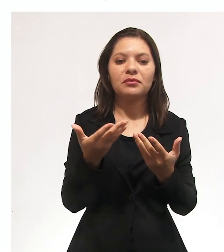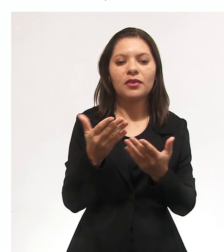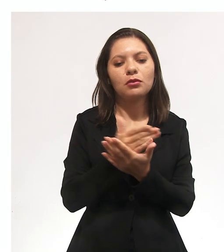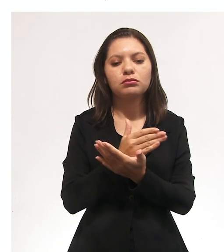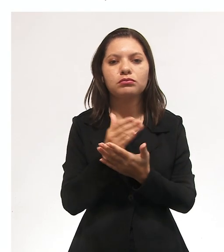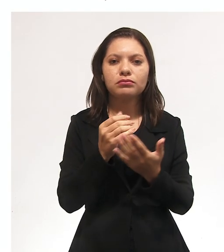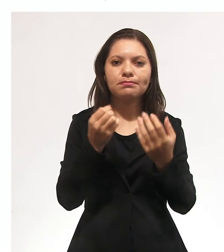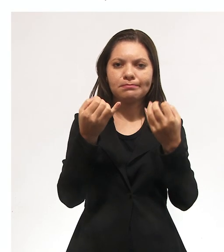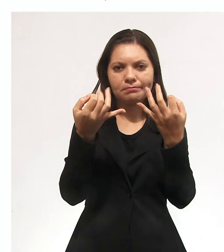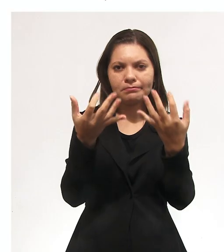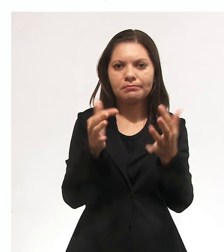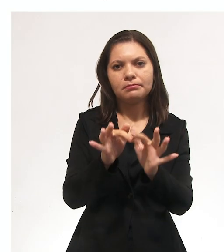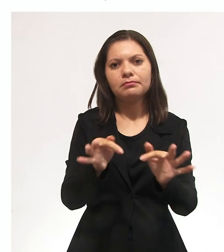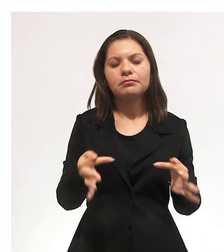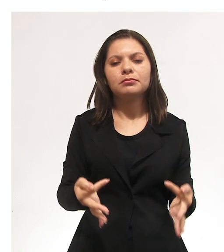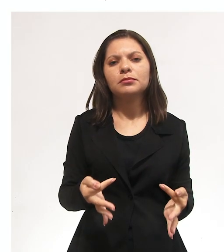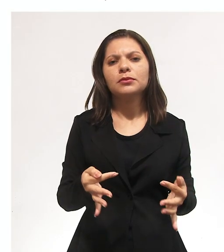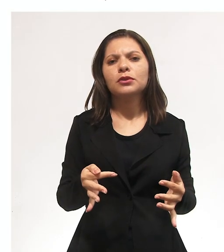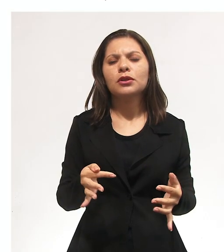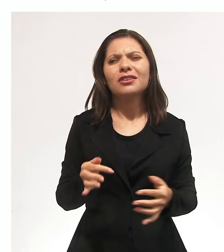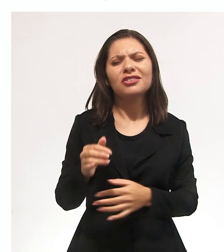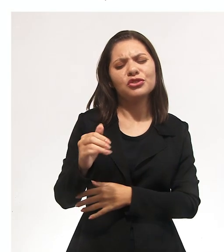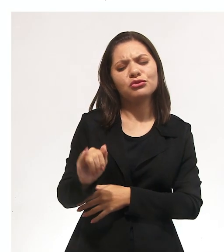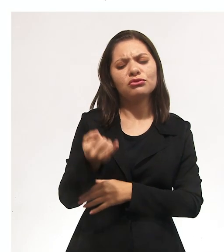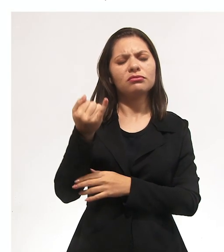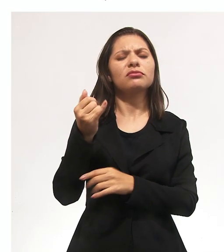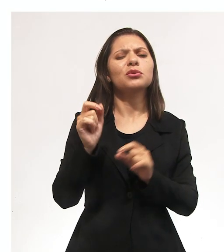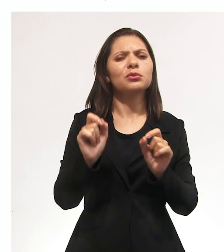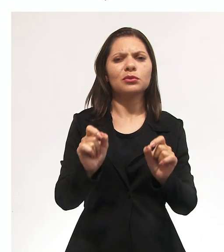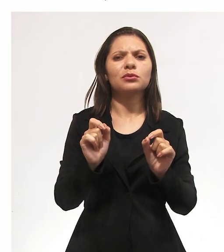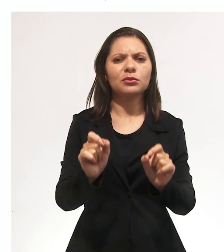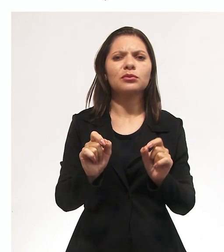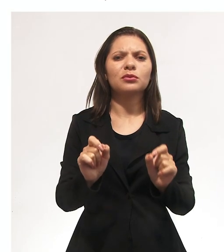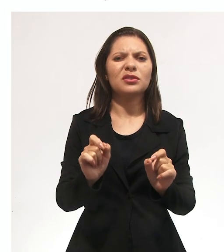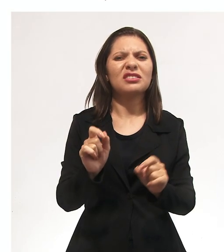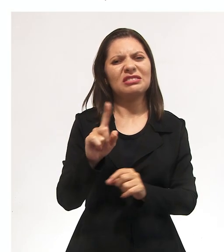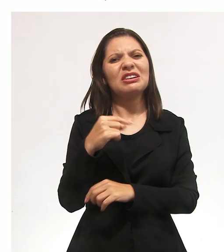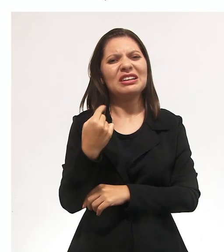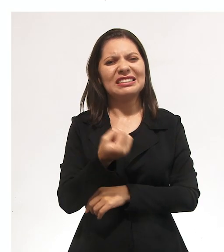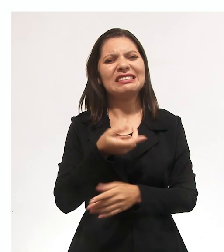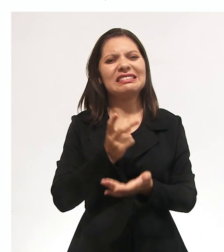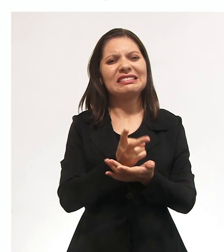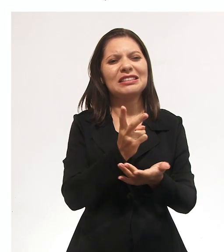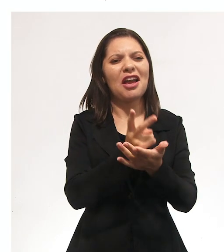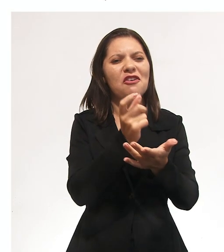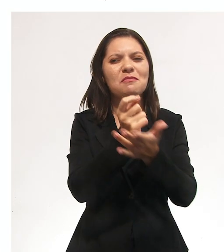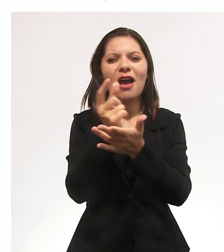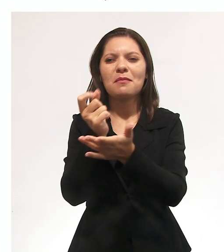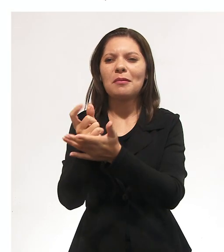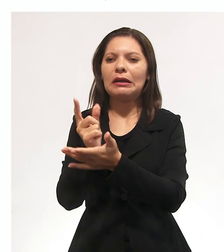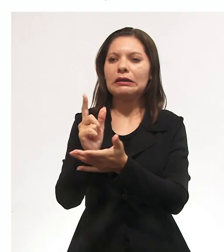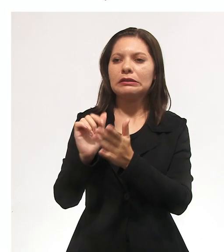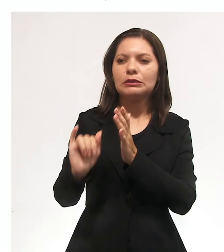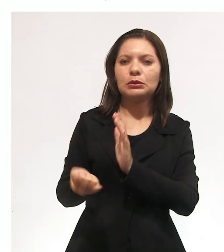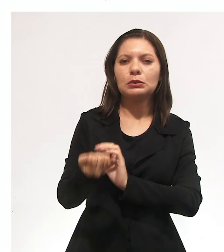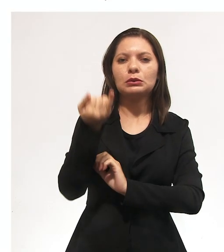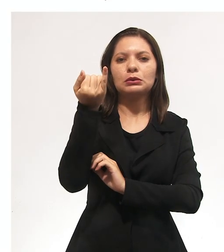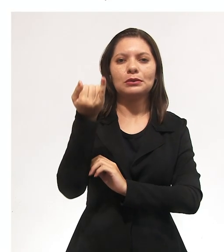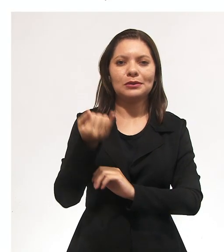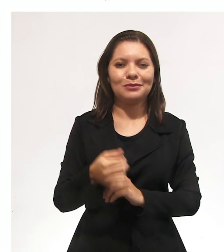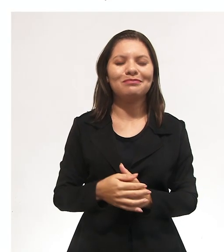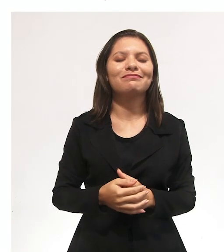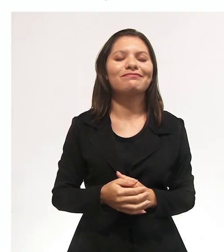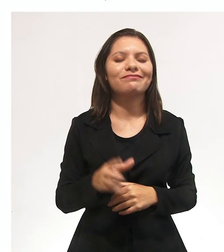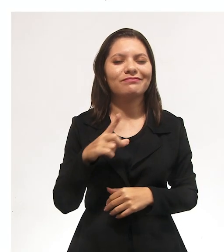definições. Juros. O que é os juros? A gente ouve muito falar em juros quando a gente vai comprar alguma